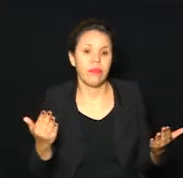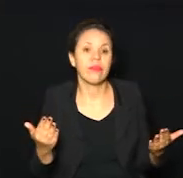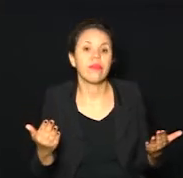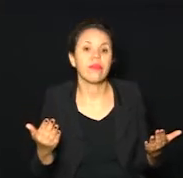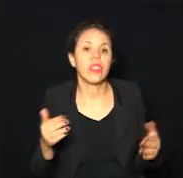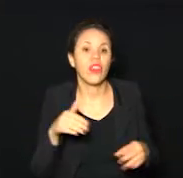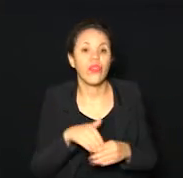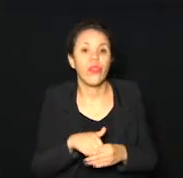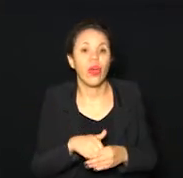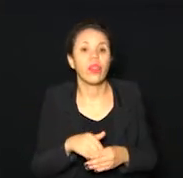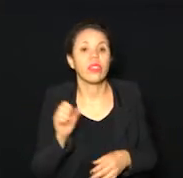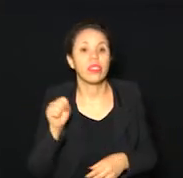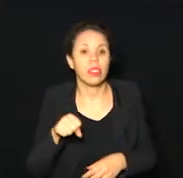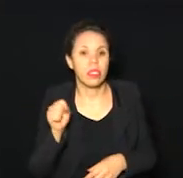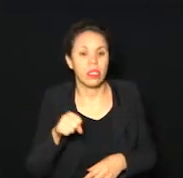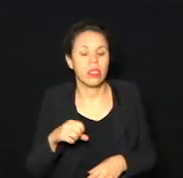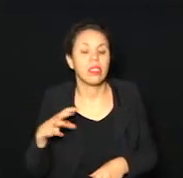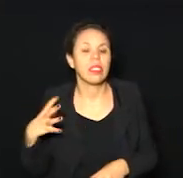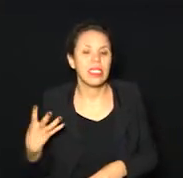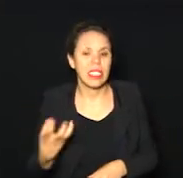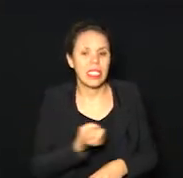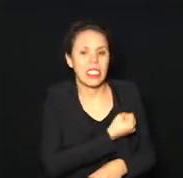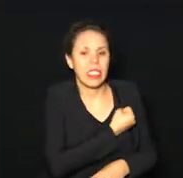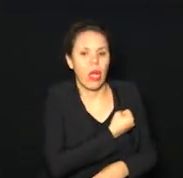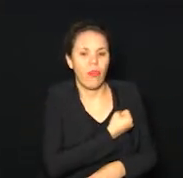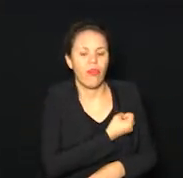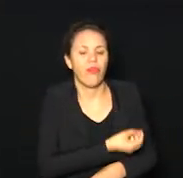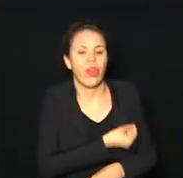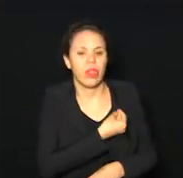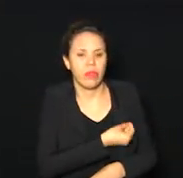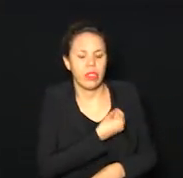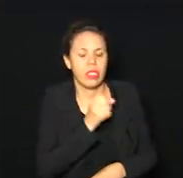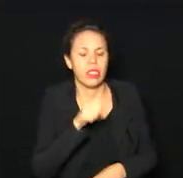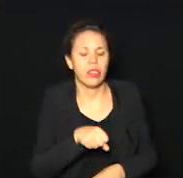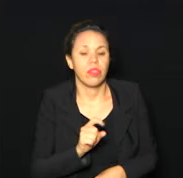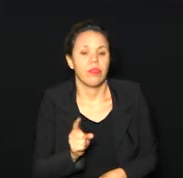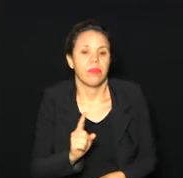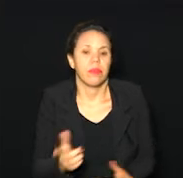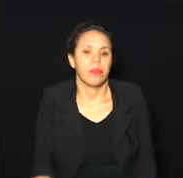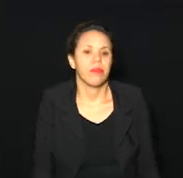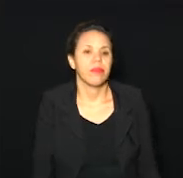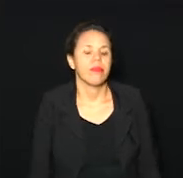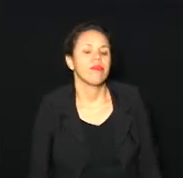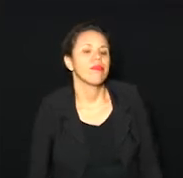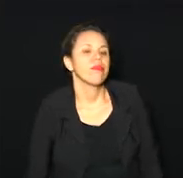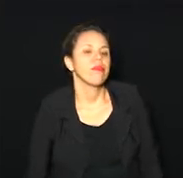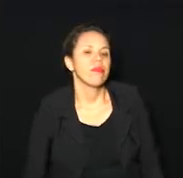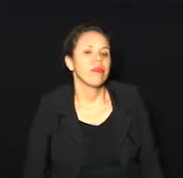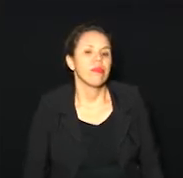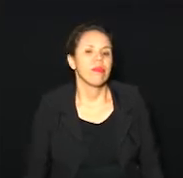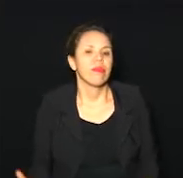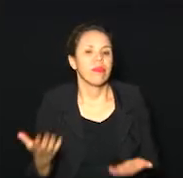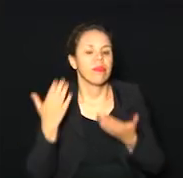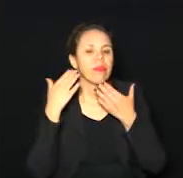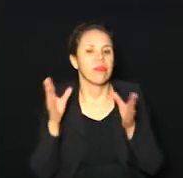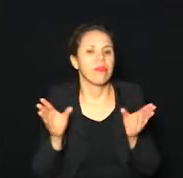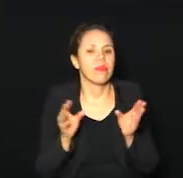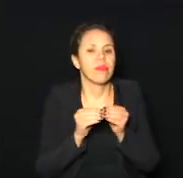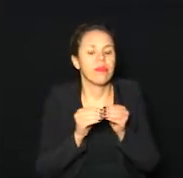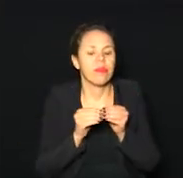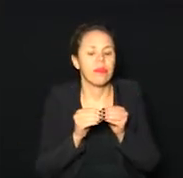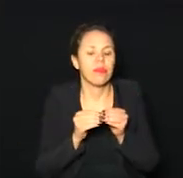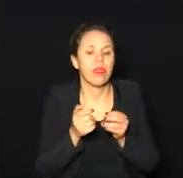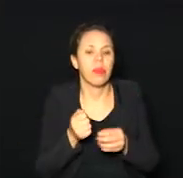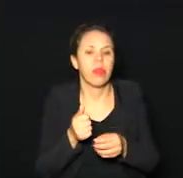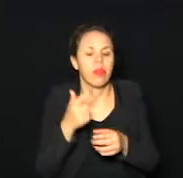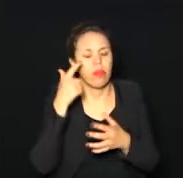o voto, sim, salva vidas ou não, né? Então é isso, eu queria finalizar com um pouquinho